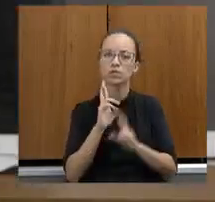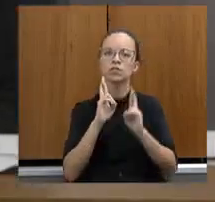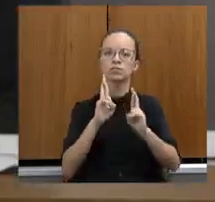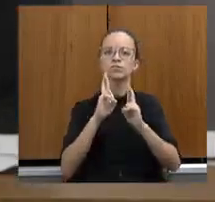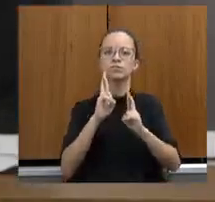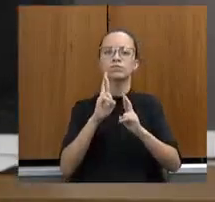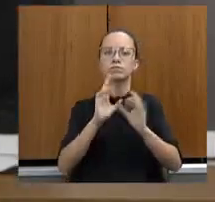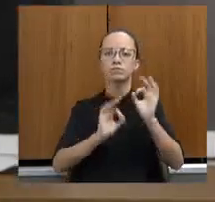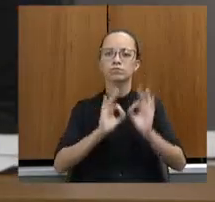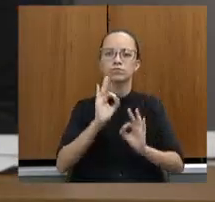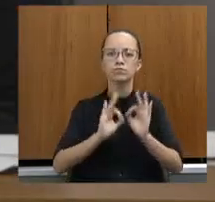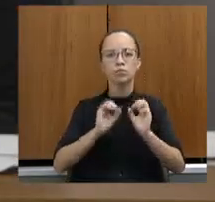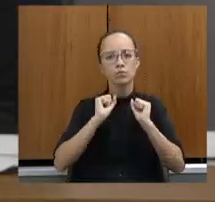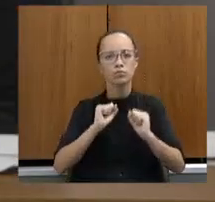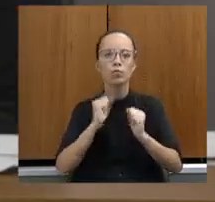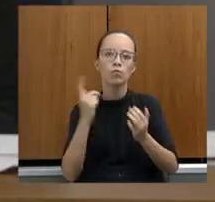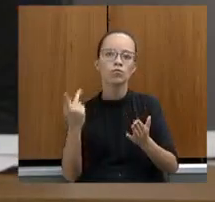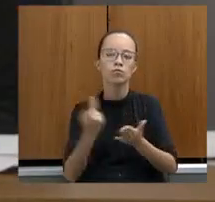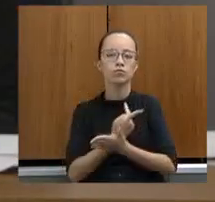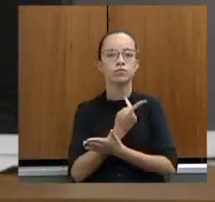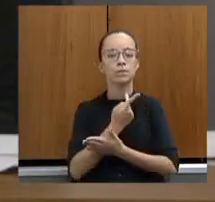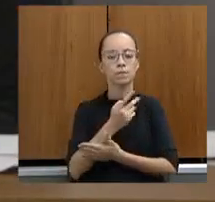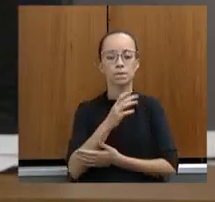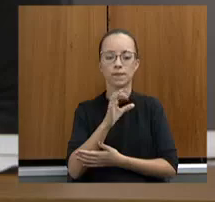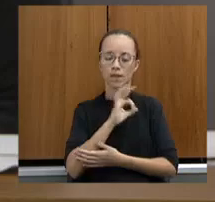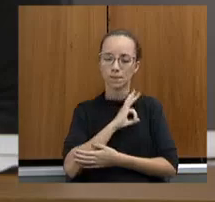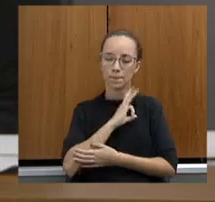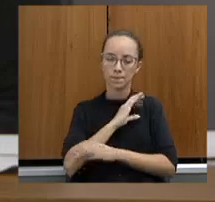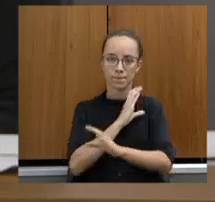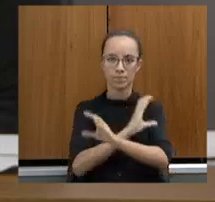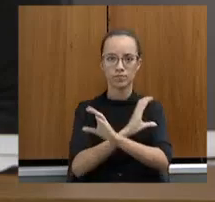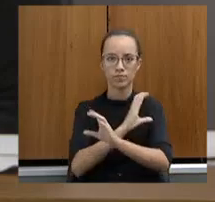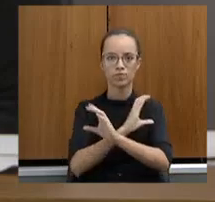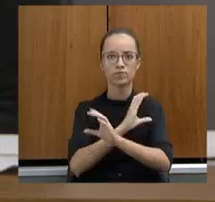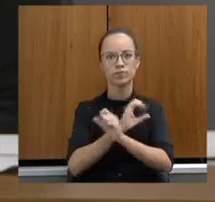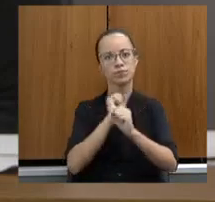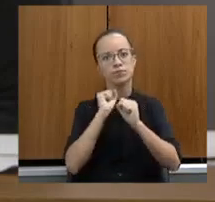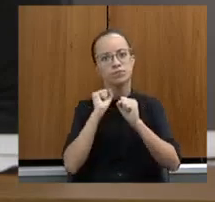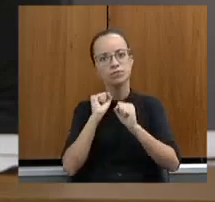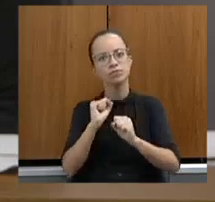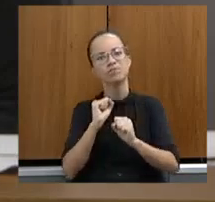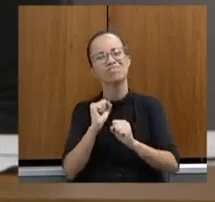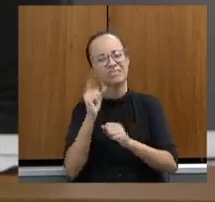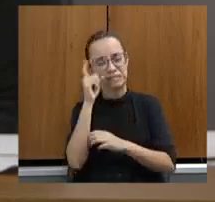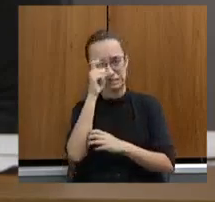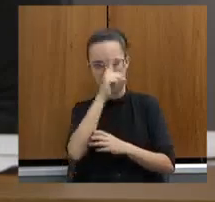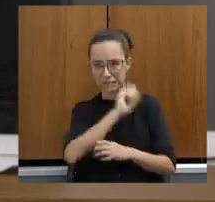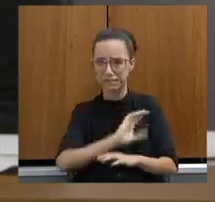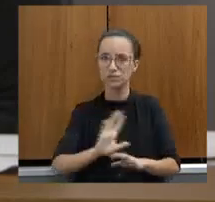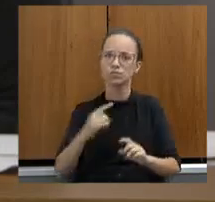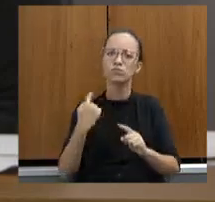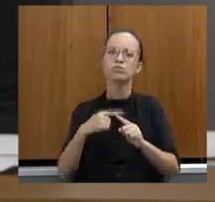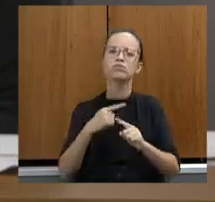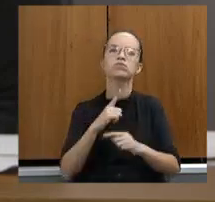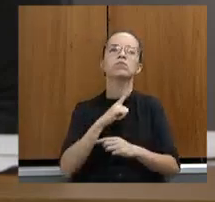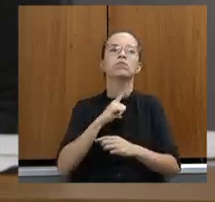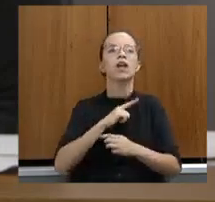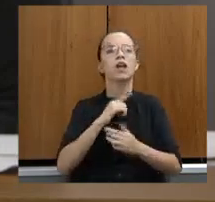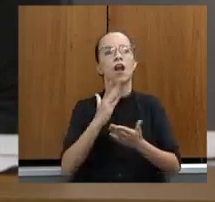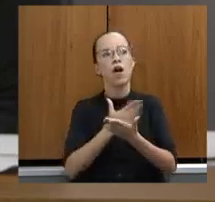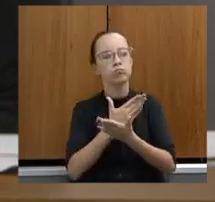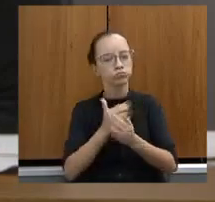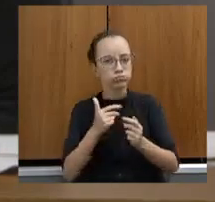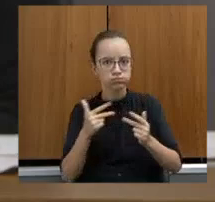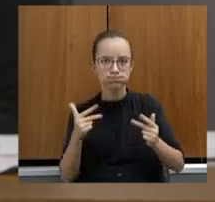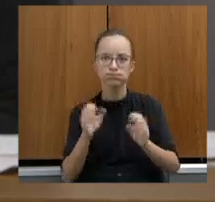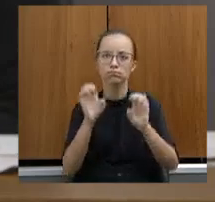esse planejamento se conclua E no caso a polícia civil em alguma medida esse planejamento é um pouco mais complexo porque a gente sabe que tem uma série de mudanças